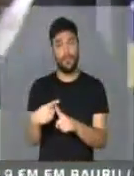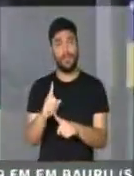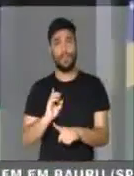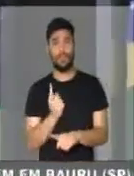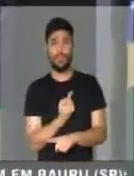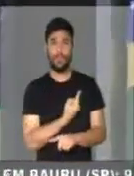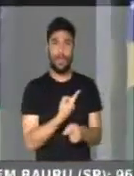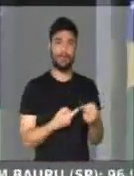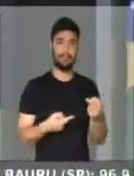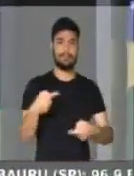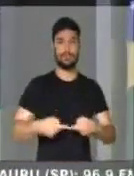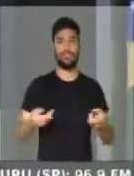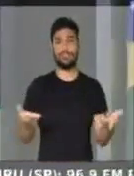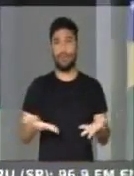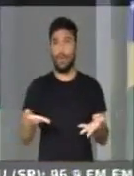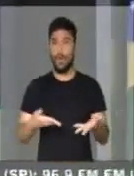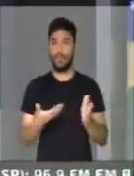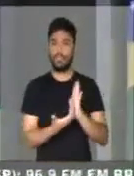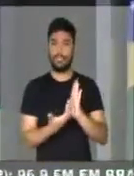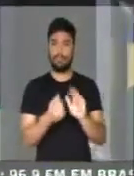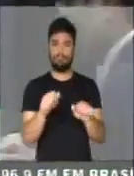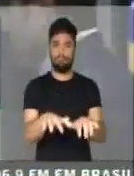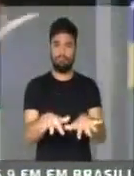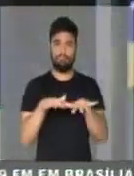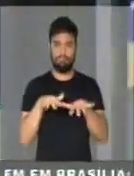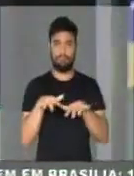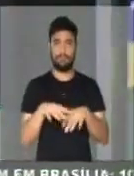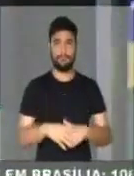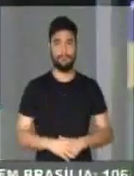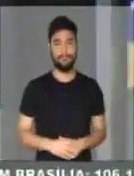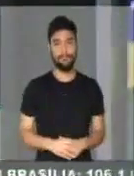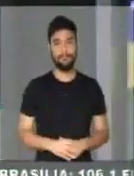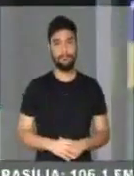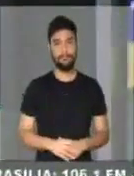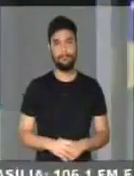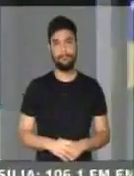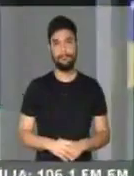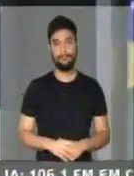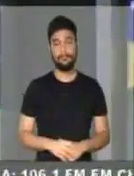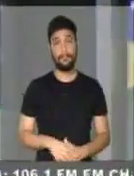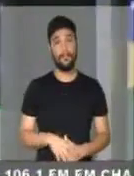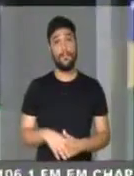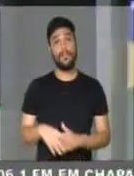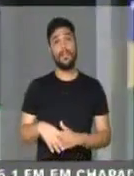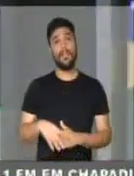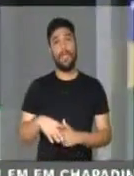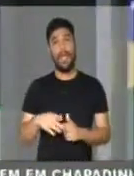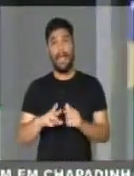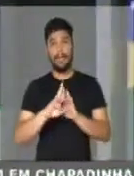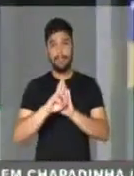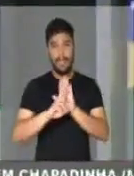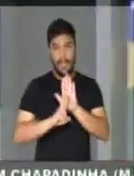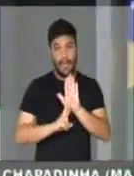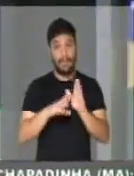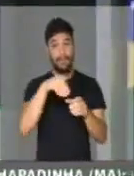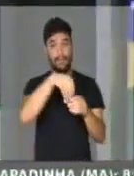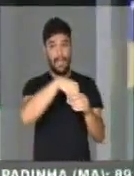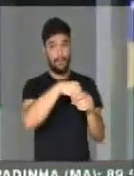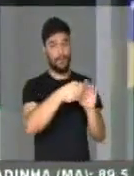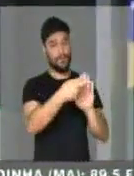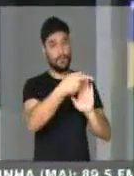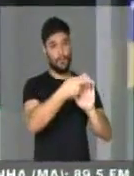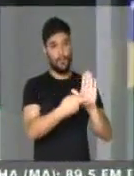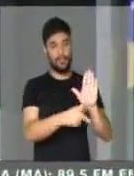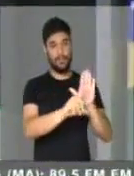do maior debate que existe no plenário desse momento. As medidas que pretendem ser adotadas no projeto